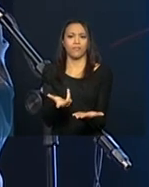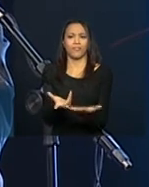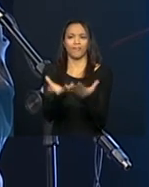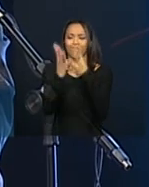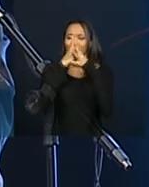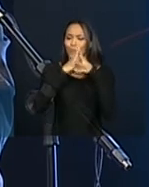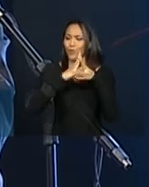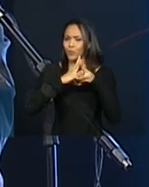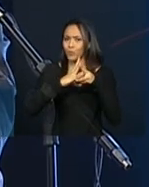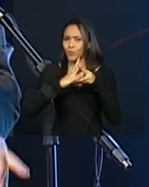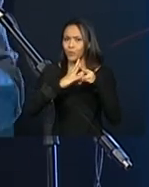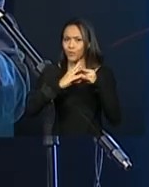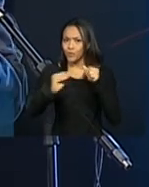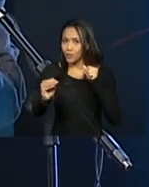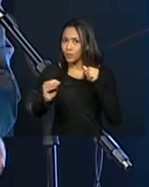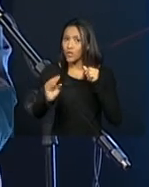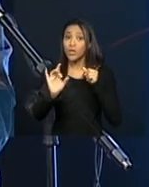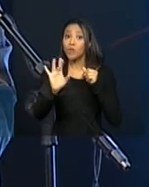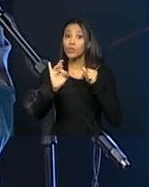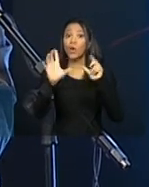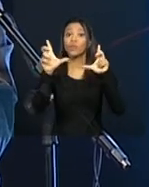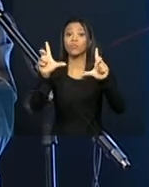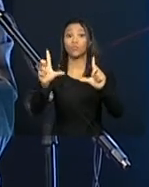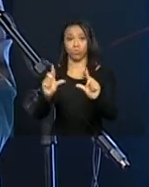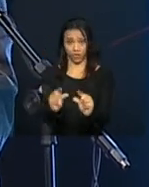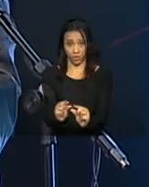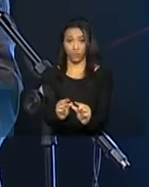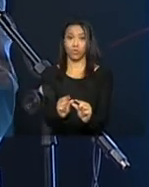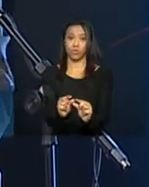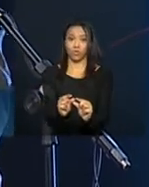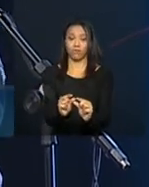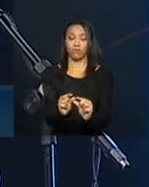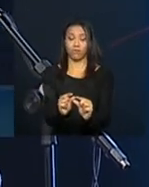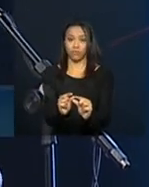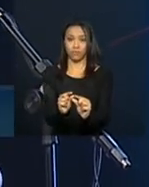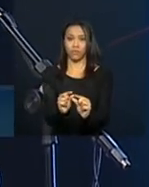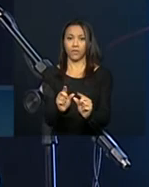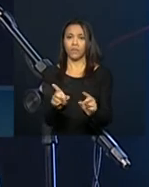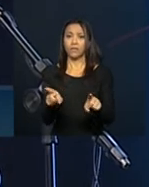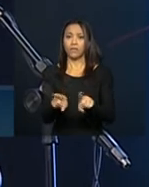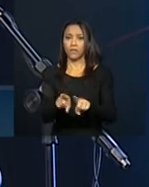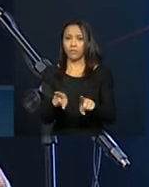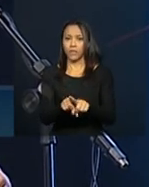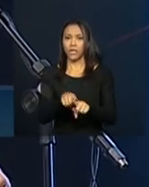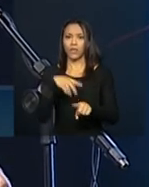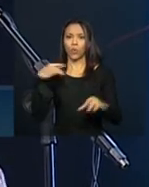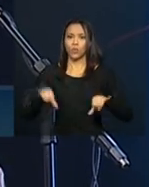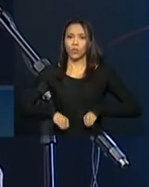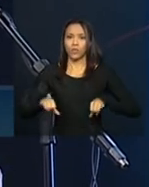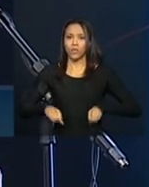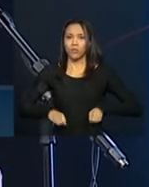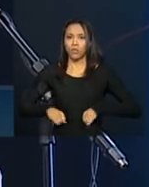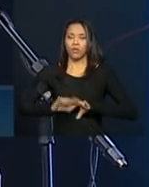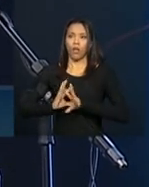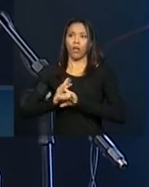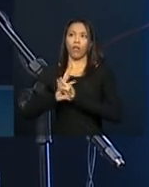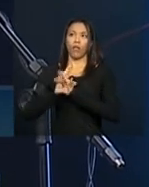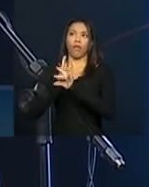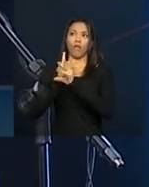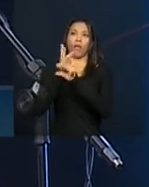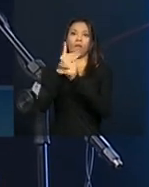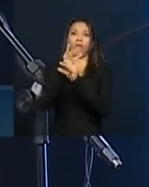eliminar, e não só reduzir, algumas das tremendas mazelas históricas de